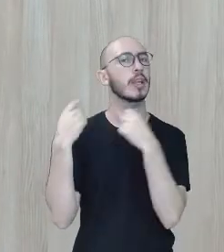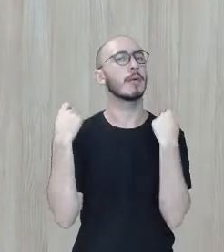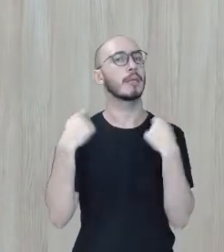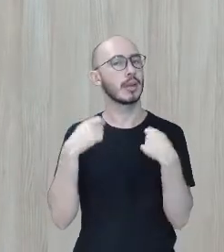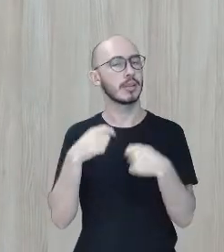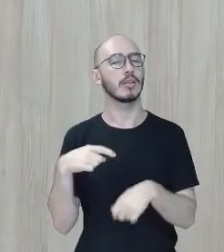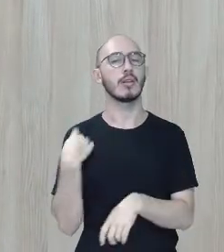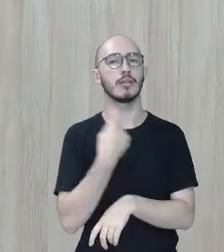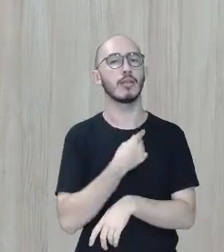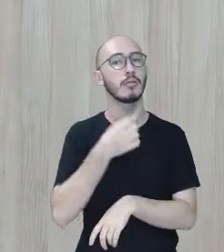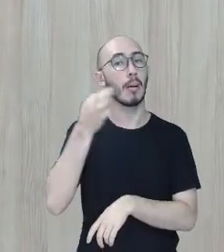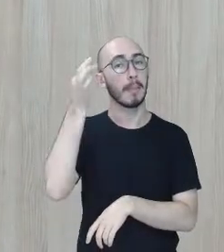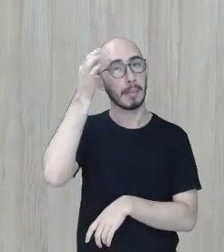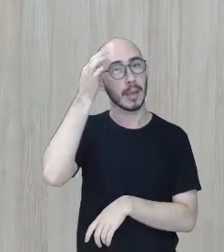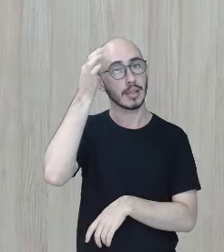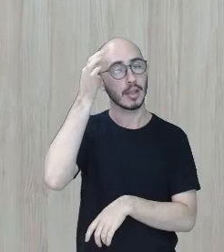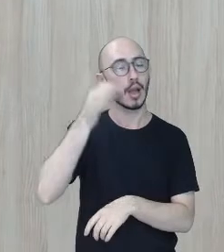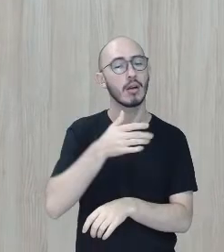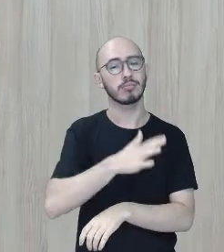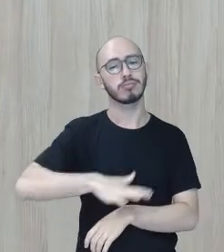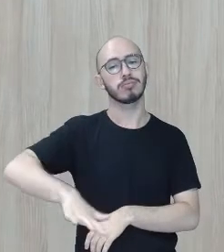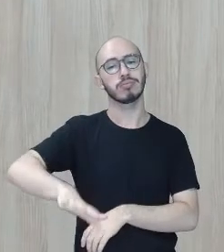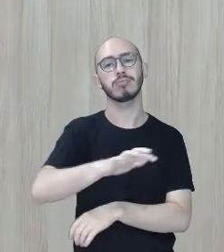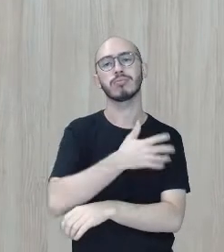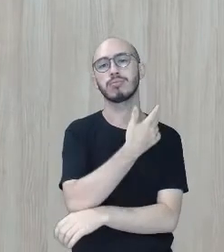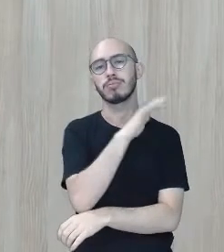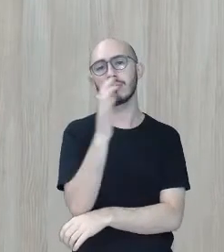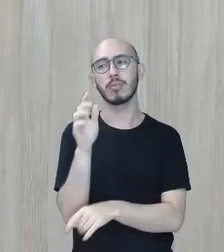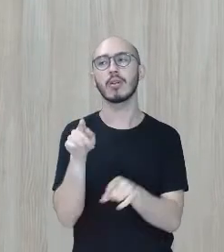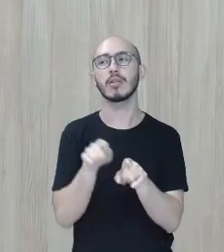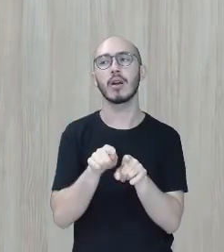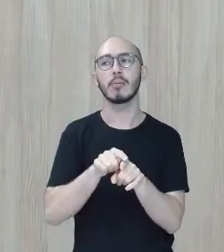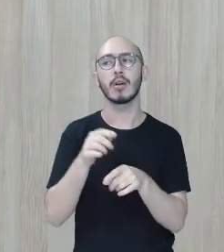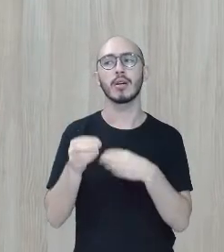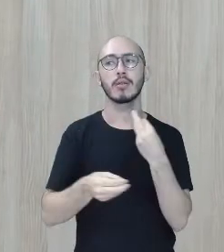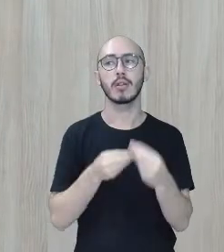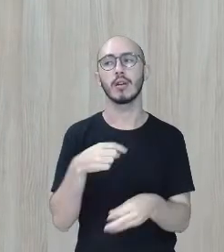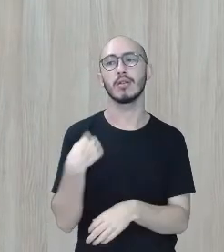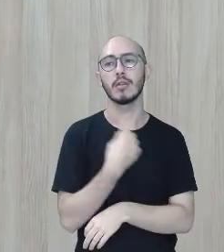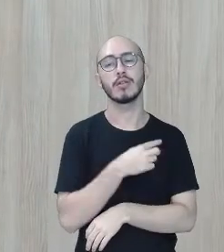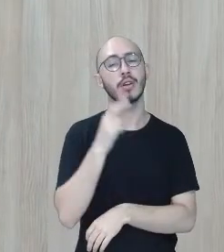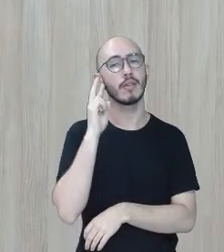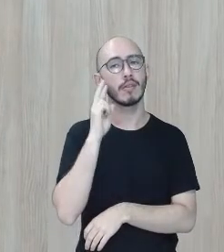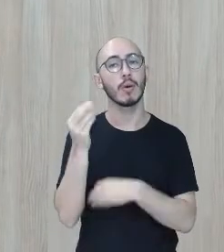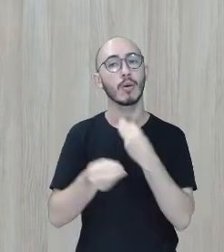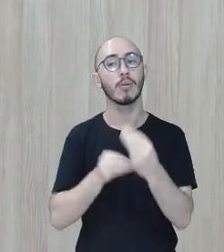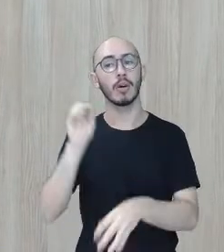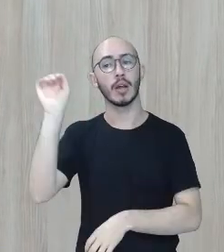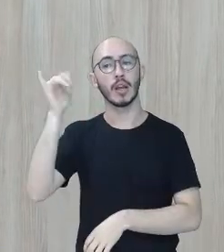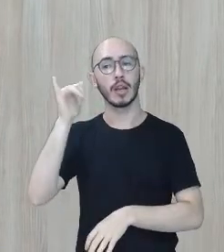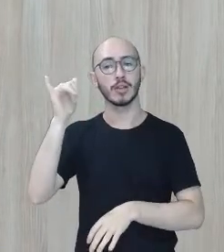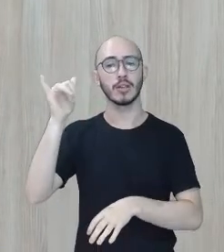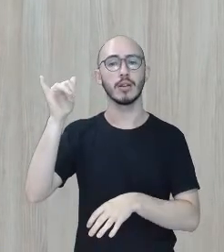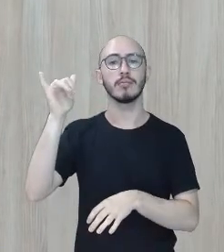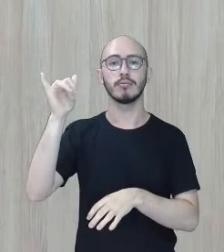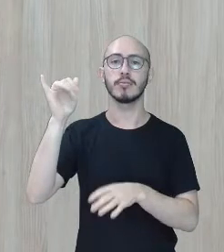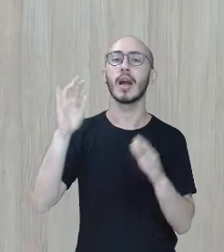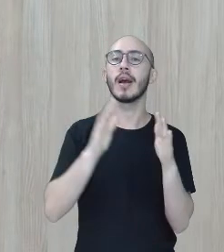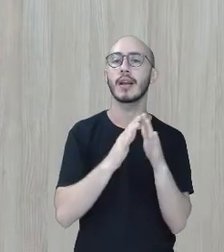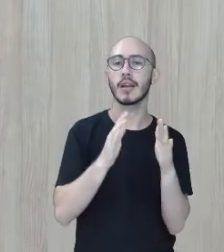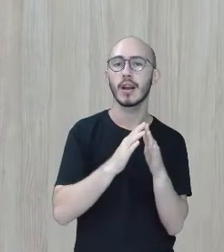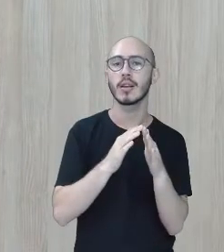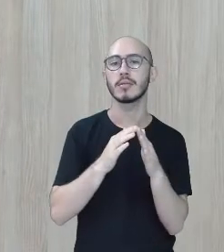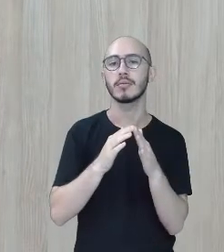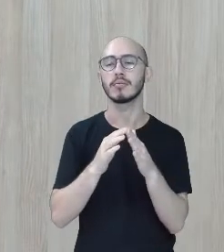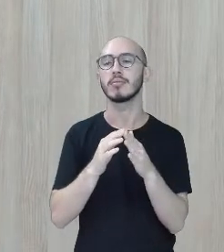que pensemos também no meio ambiente, nós já vimos até como a energia chega à nossa residência. Então, existem vários fatores